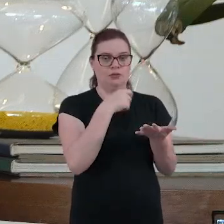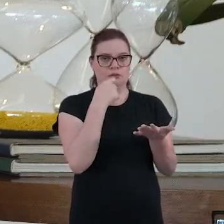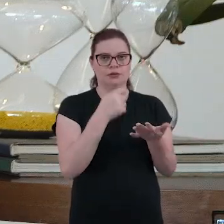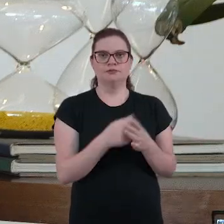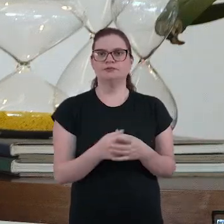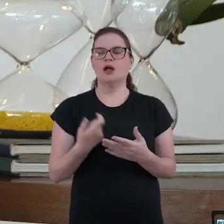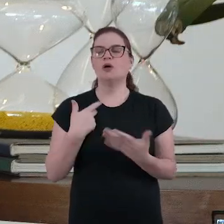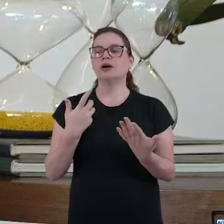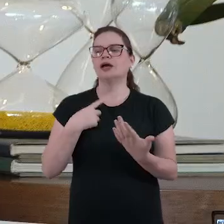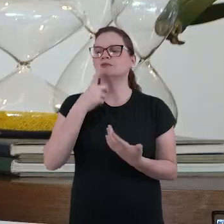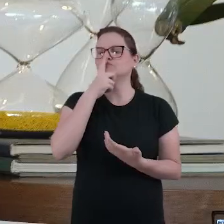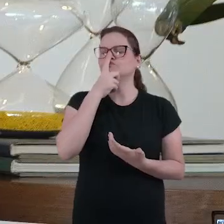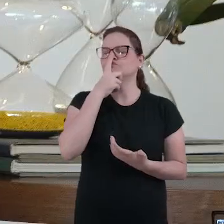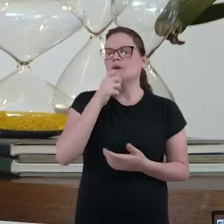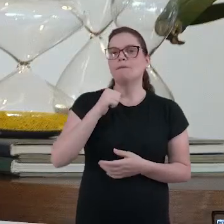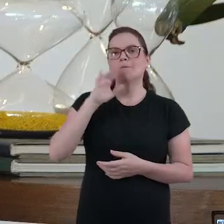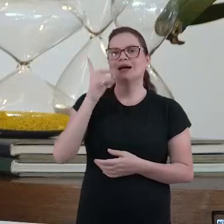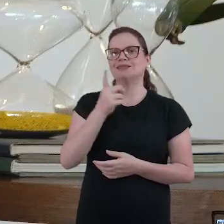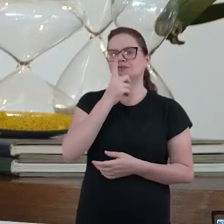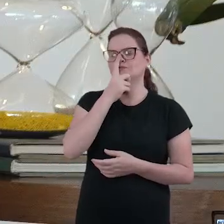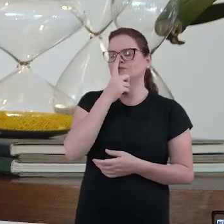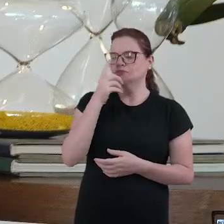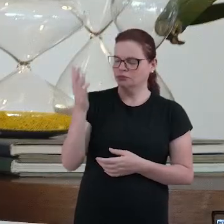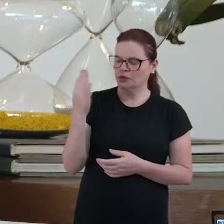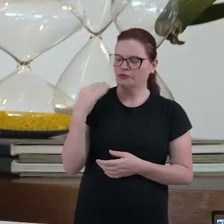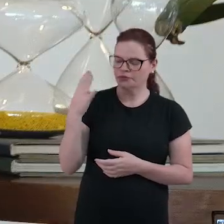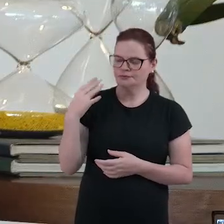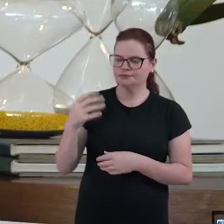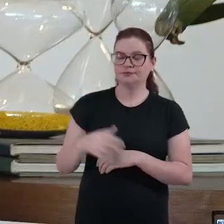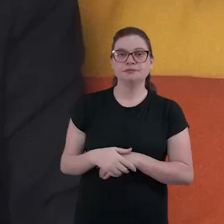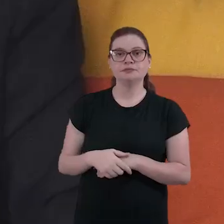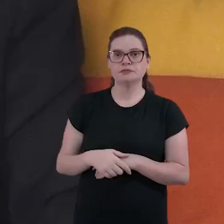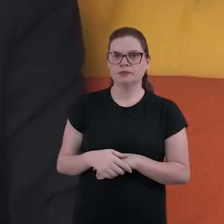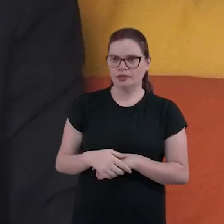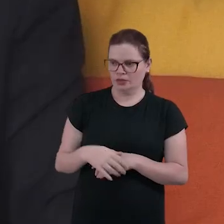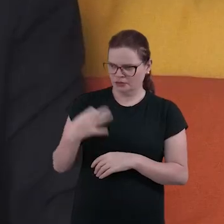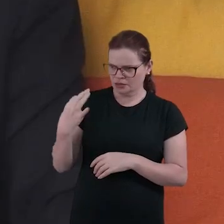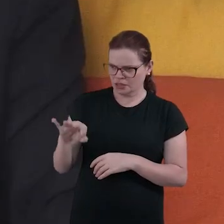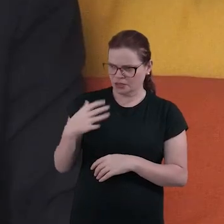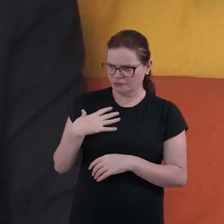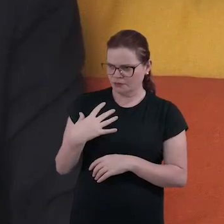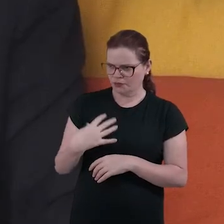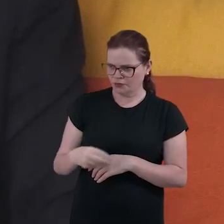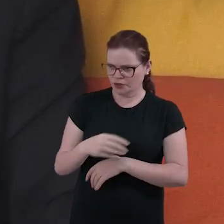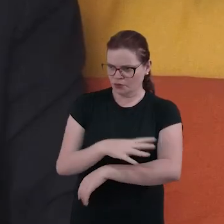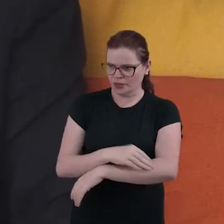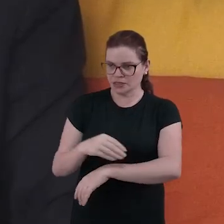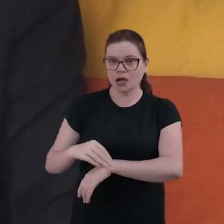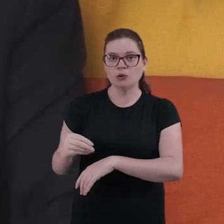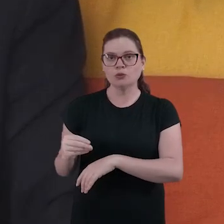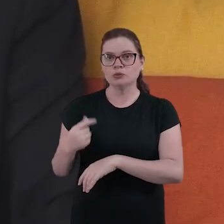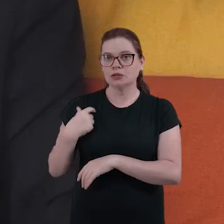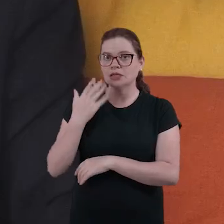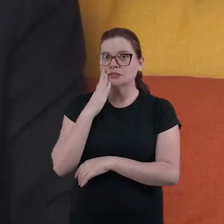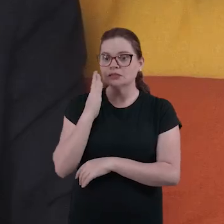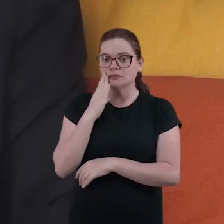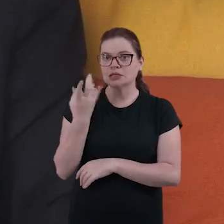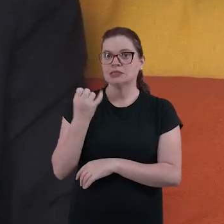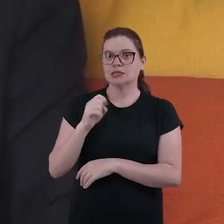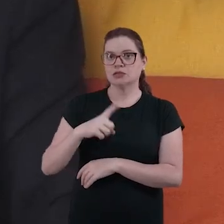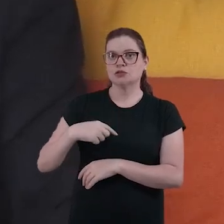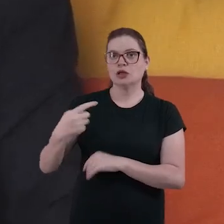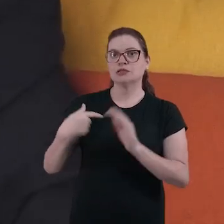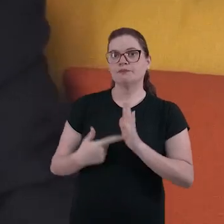eu quero uma intimidade maior, eu quero que você esteja perto. E diz assim, és meu filho, Esaú, o pai quer saber se nós